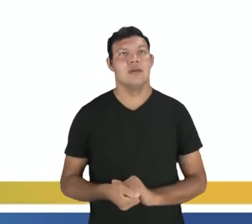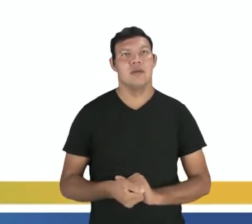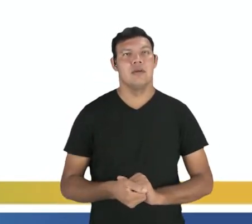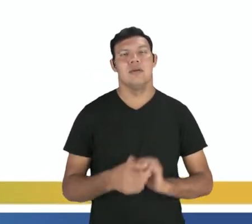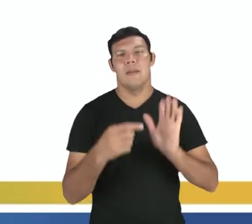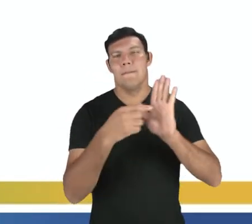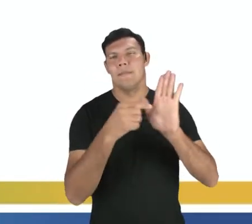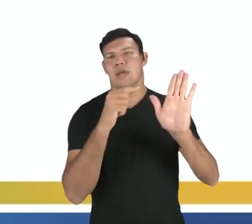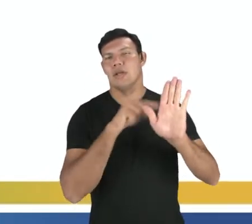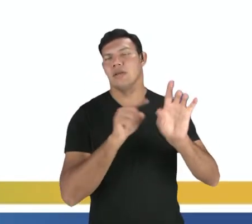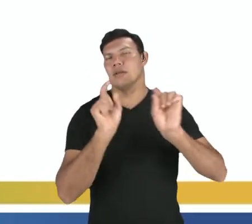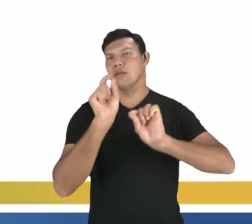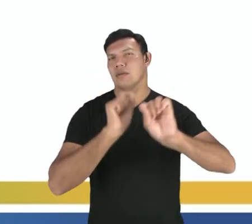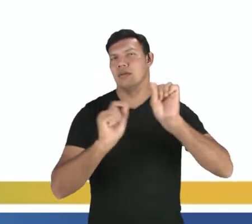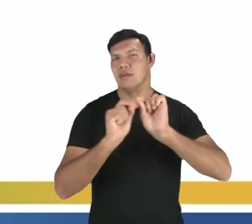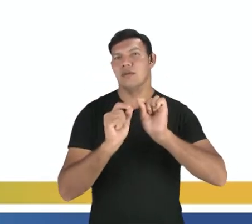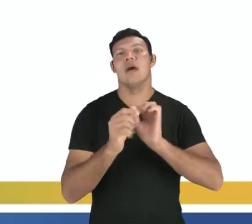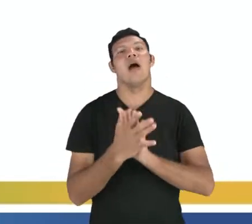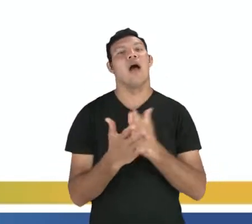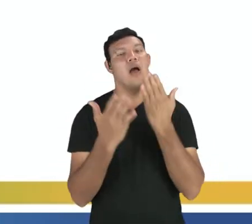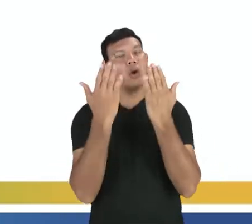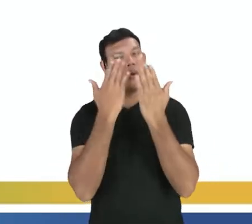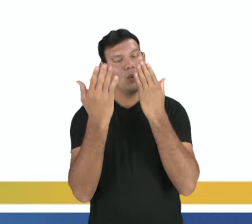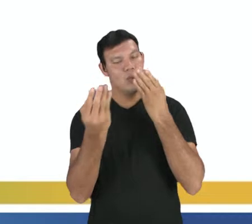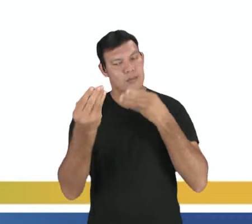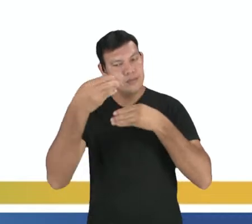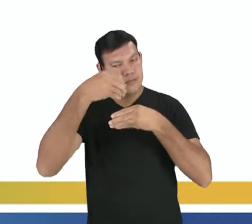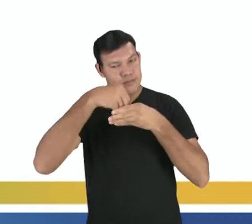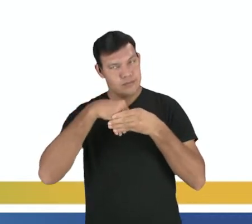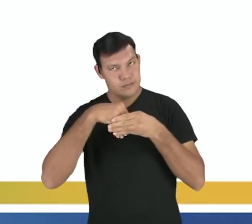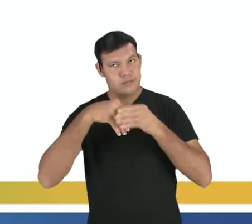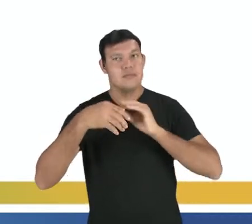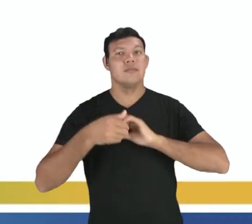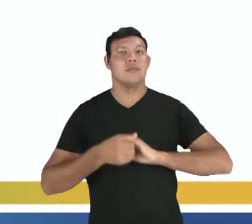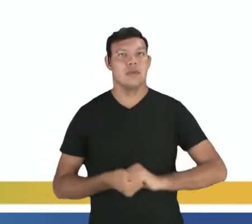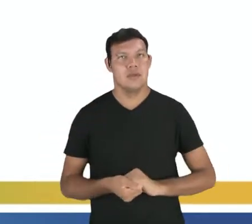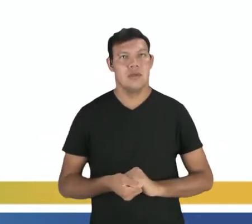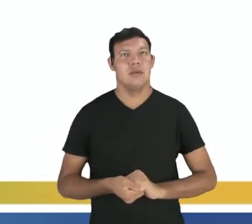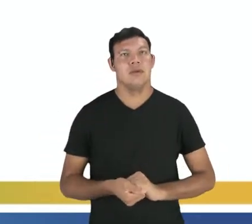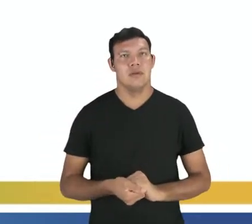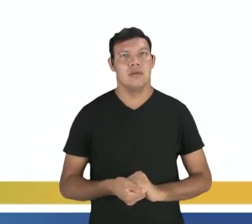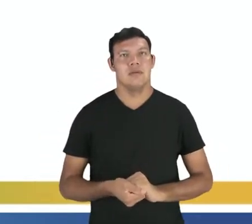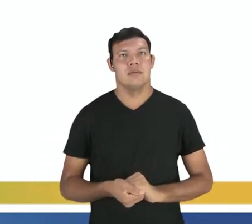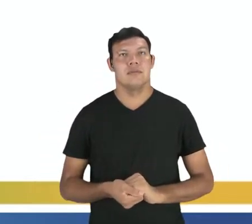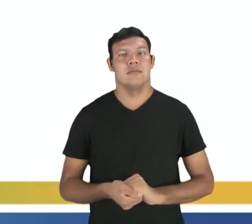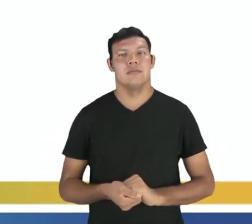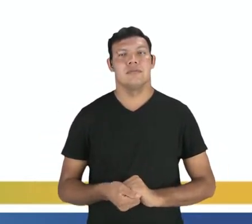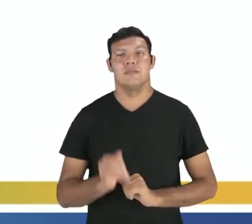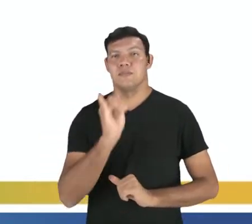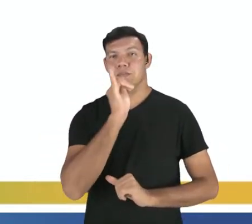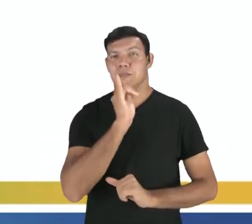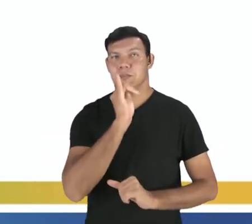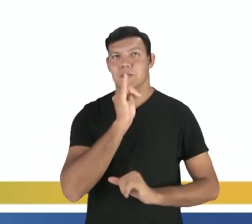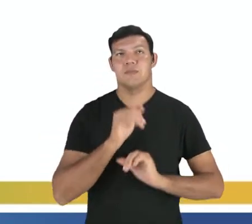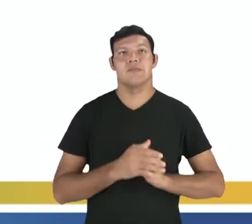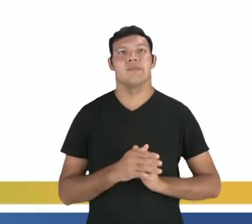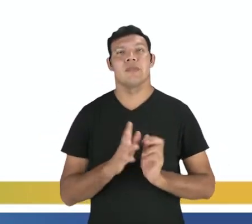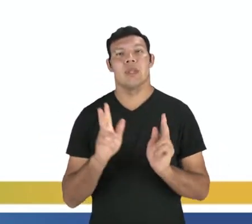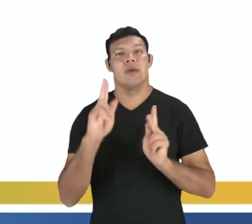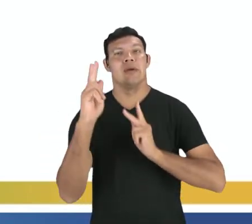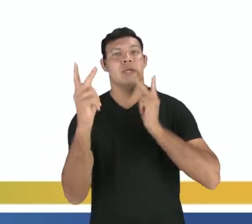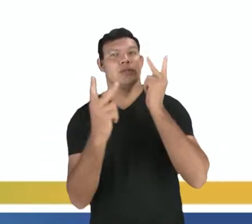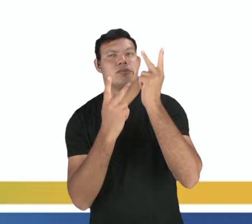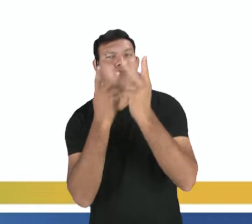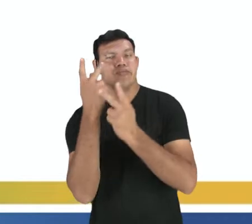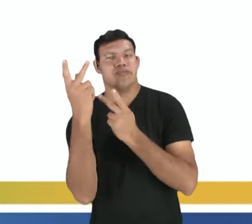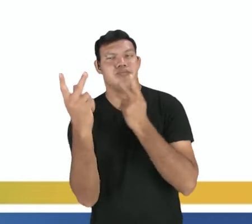seria a metáfora? Uma comparação implícita. Por exemplo, the wind is a blanket of ice. O vento é um